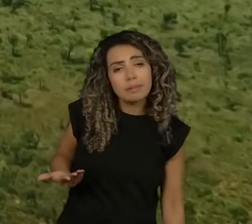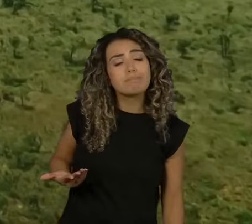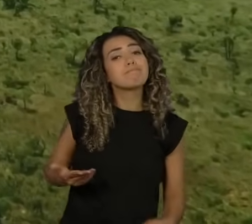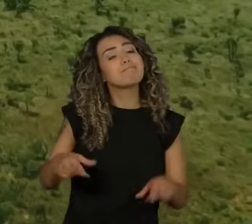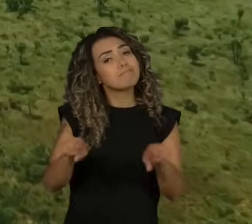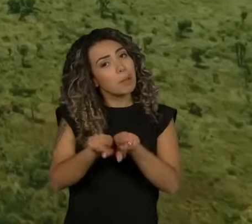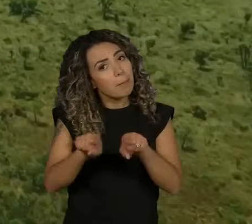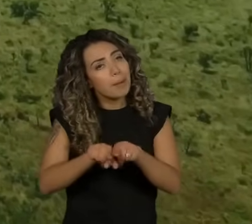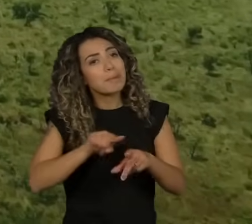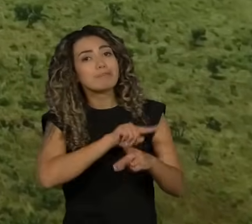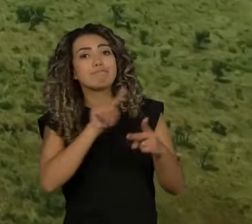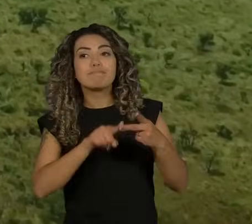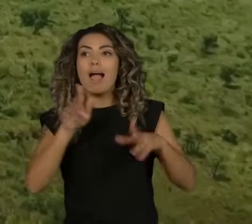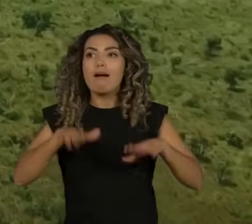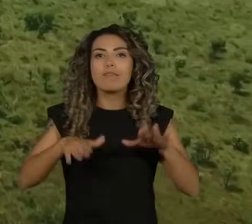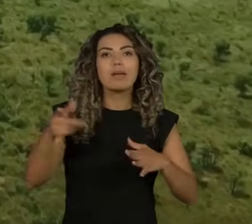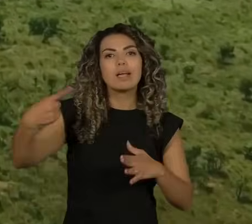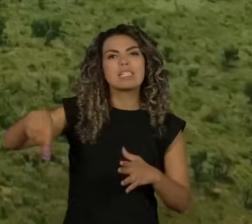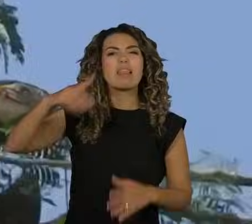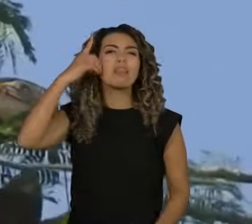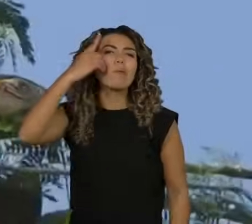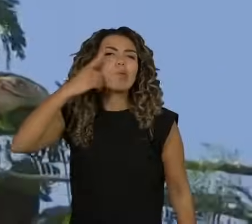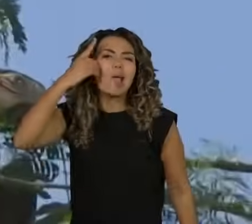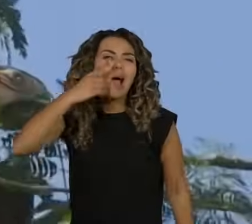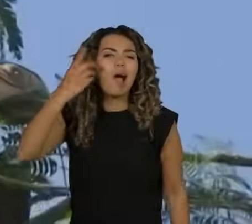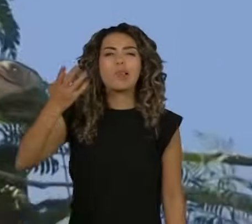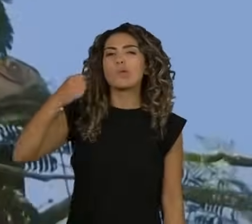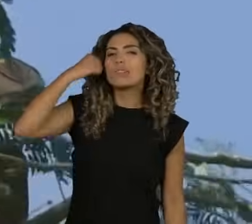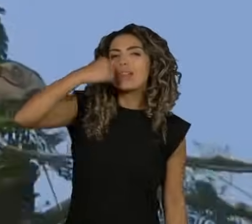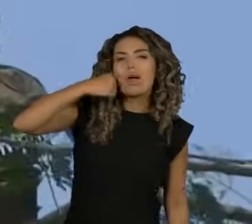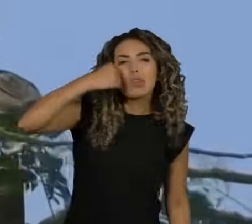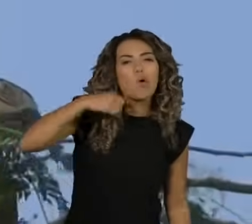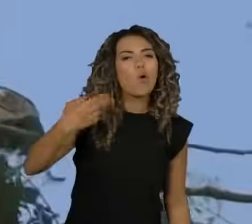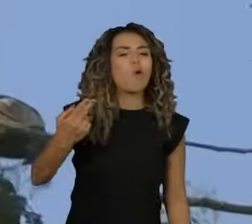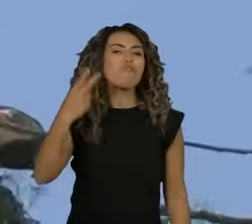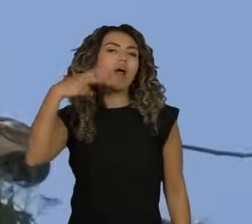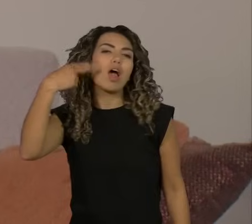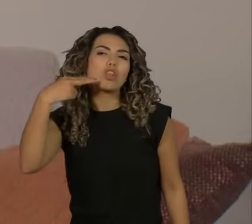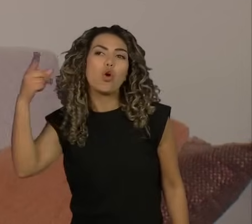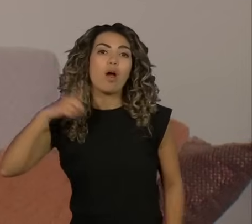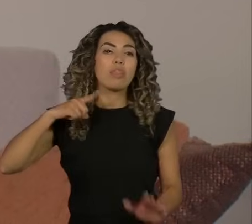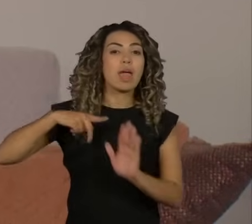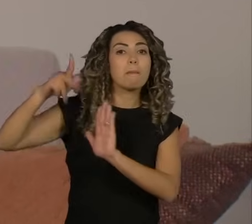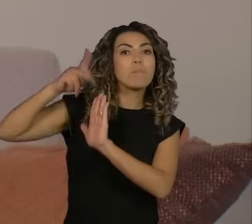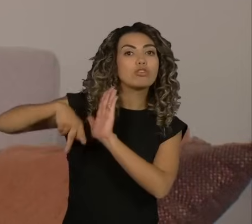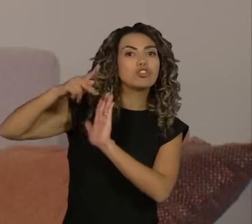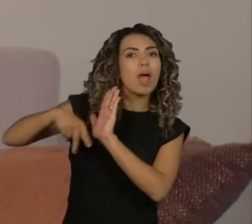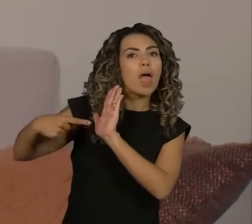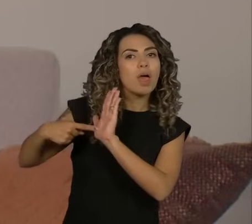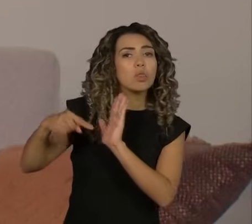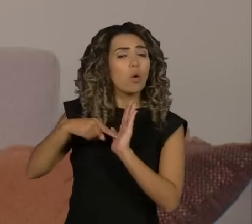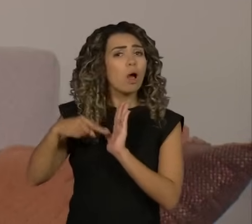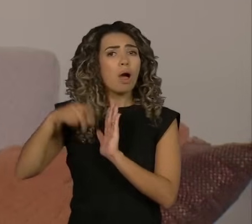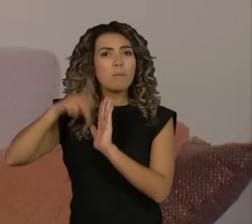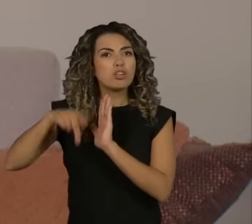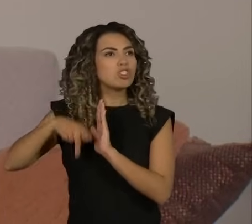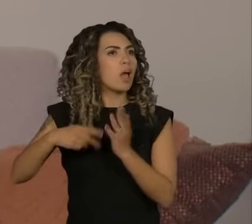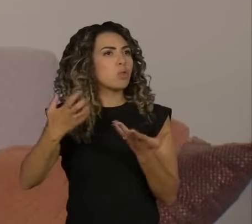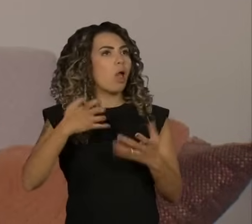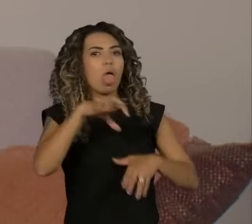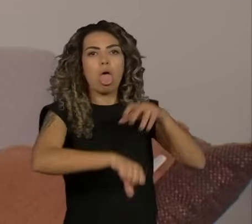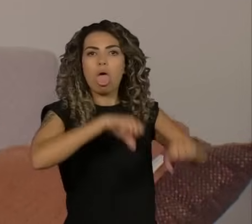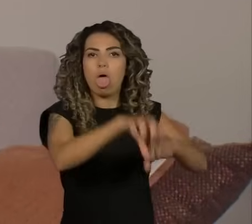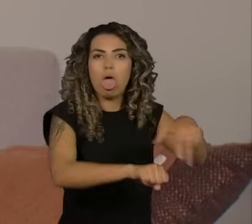muitos projetos de deputados, de senadores, de vereadores que buscam tirar a existência dessas áreas, diminuí-las